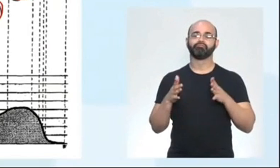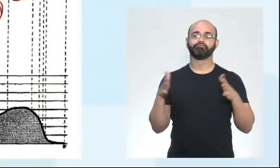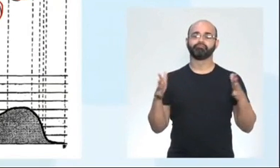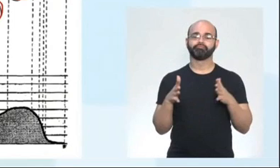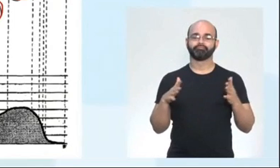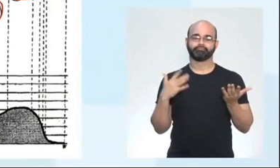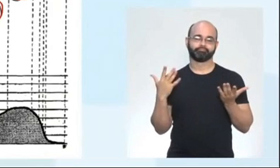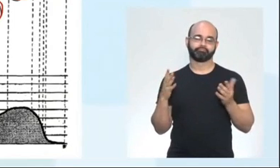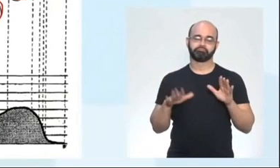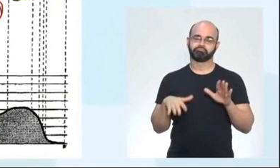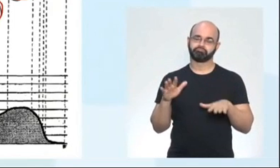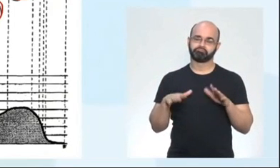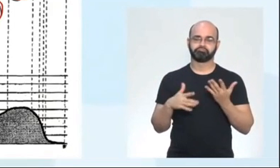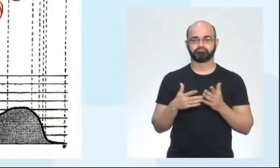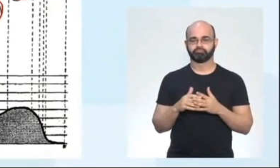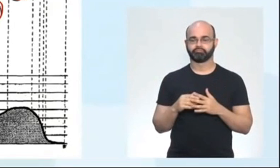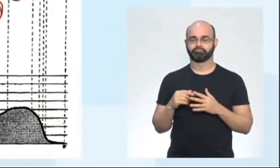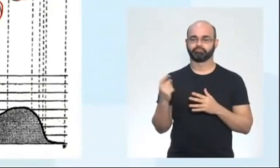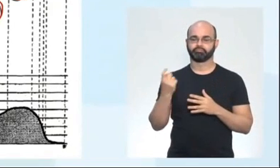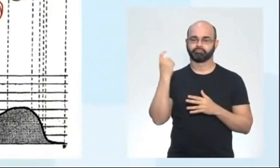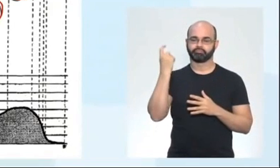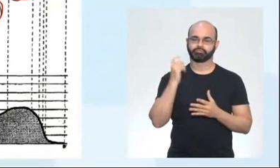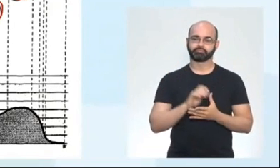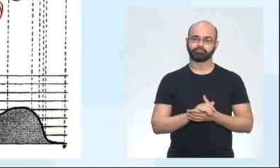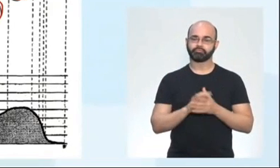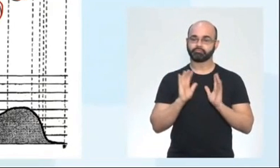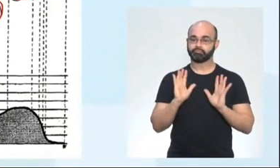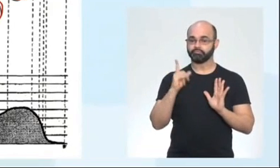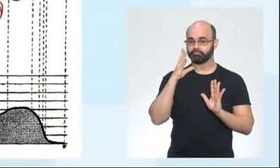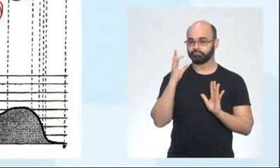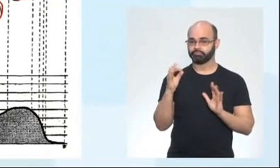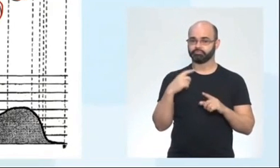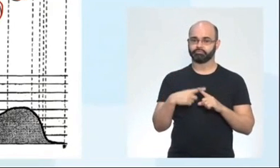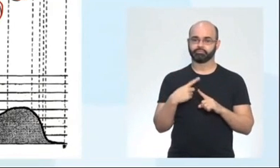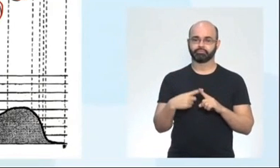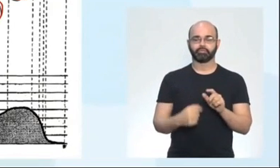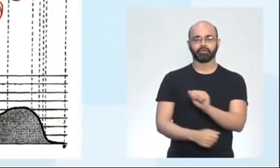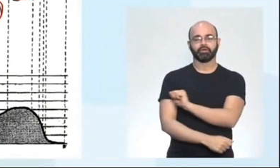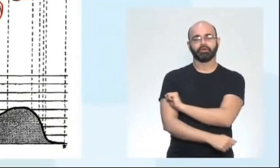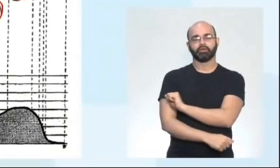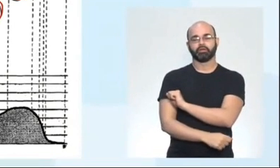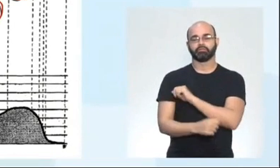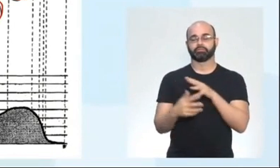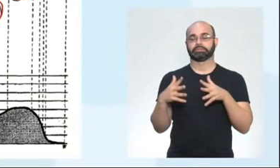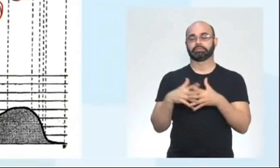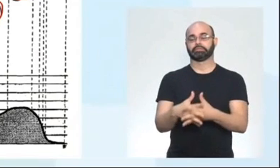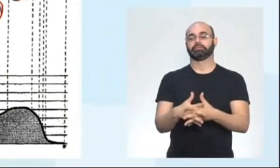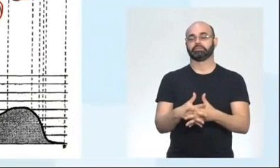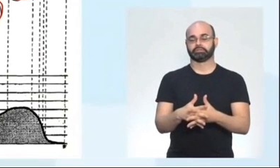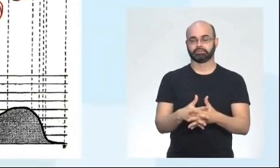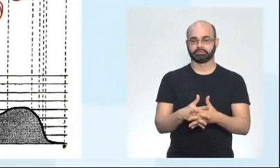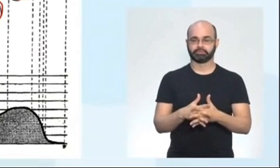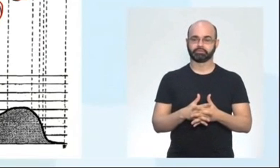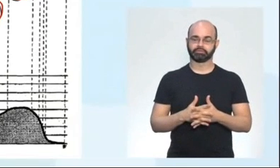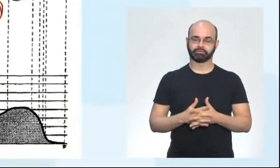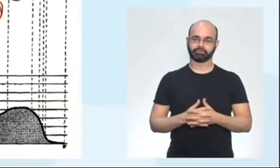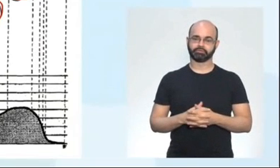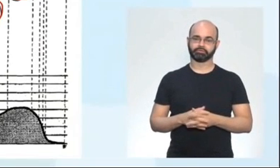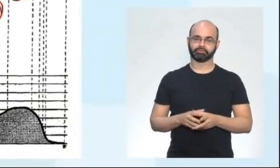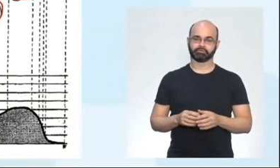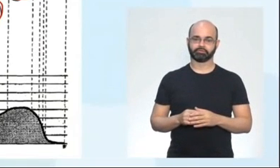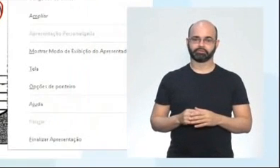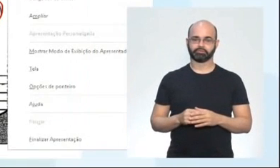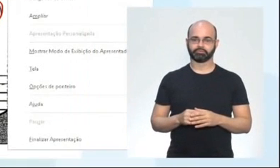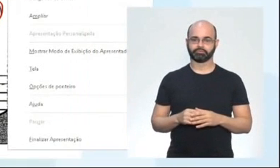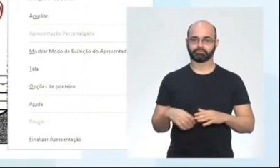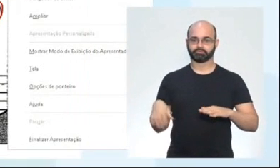da altitude. Agora, presta bastante atenção, porque muitos alunos acabam confundindo essa relação. Essa parte